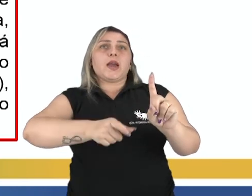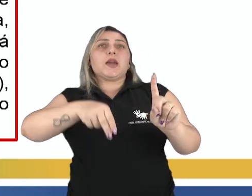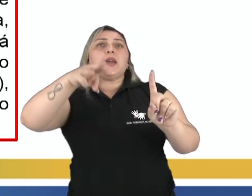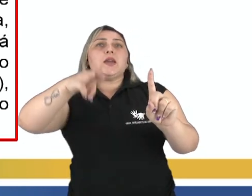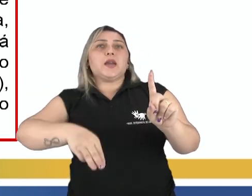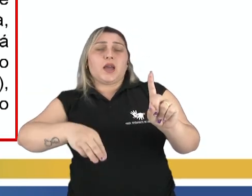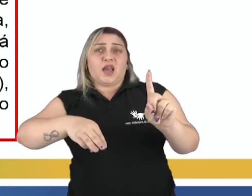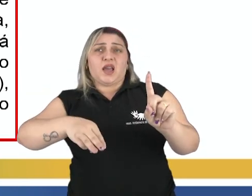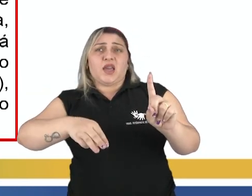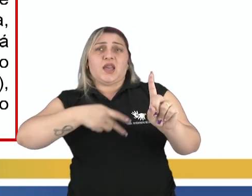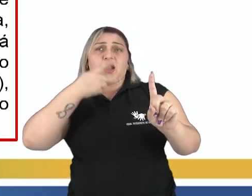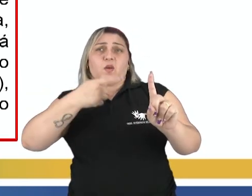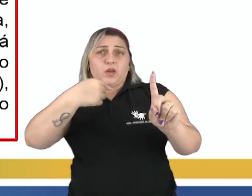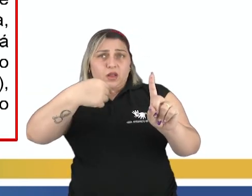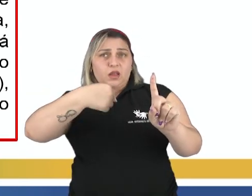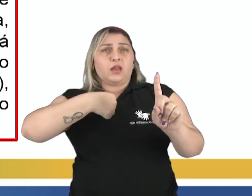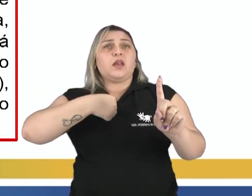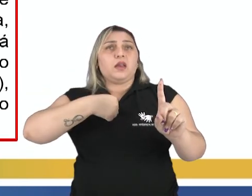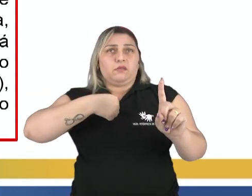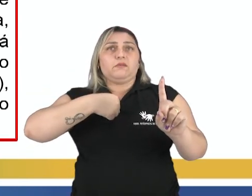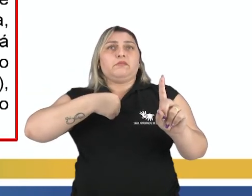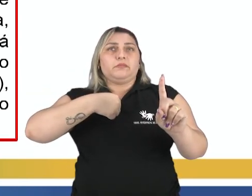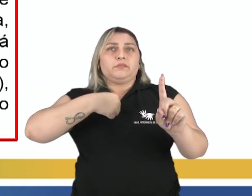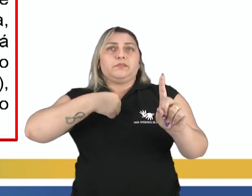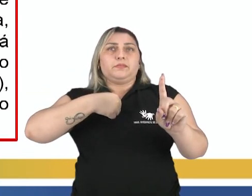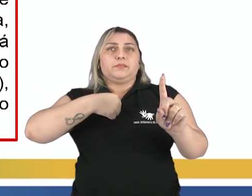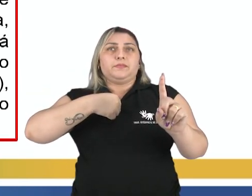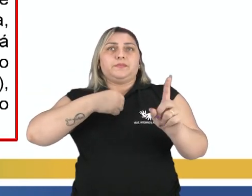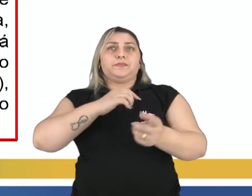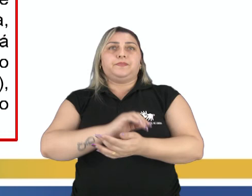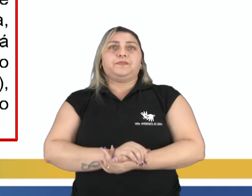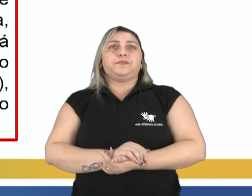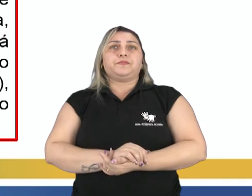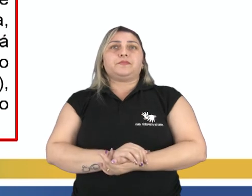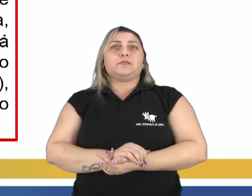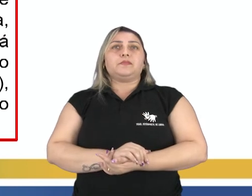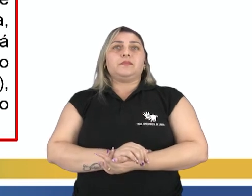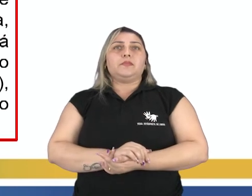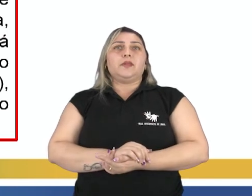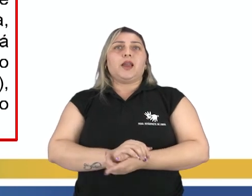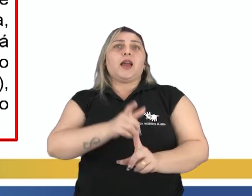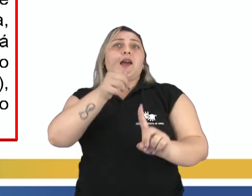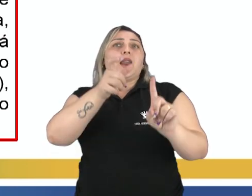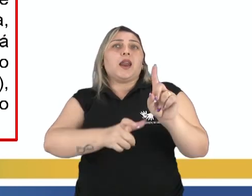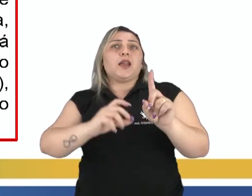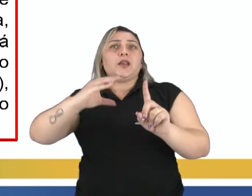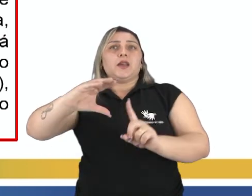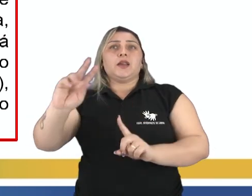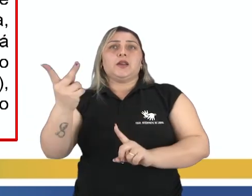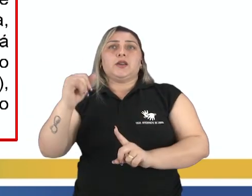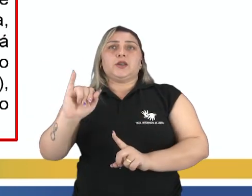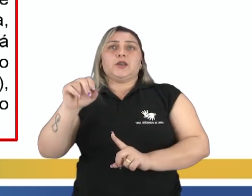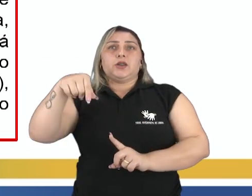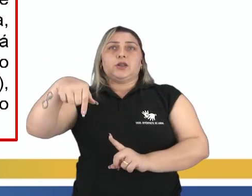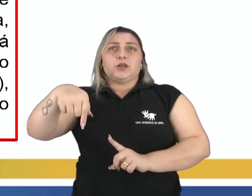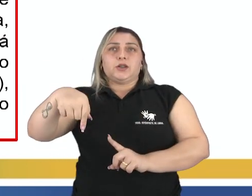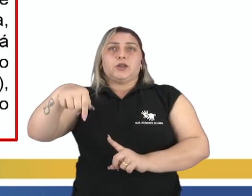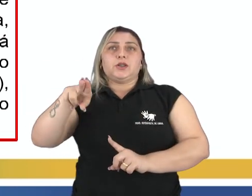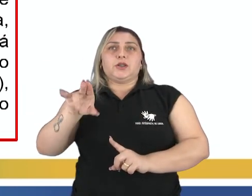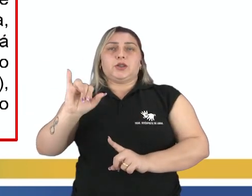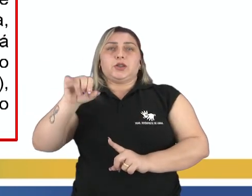conta uma história Portanto ele vai apresentar o narrador-personagem como ele diz Ali quem está contando sou eu